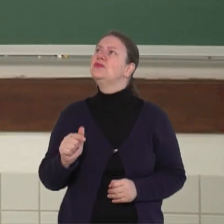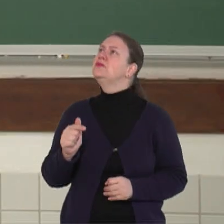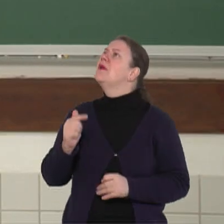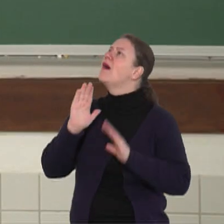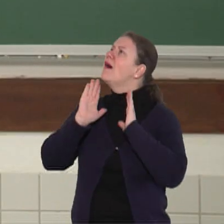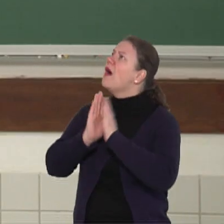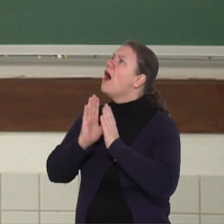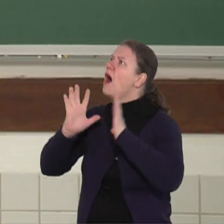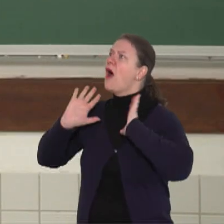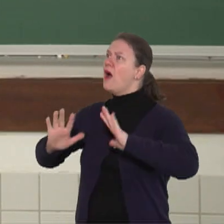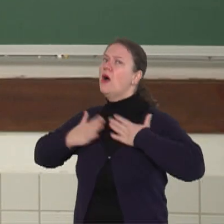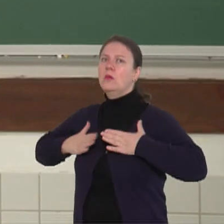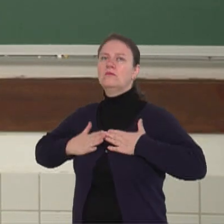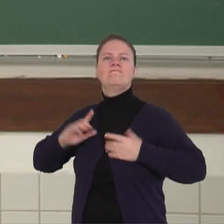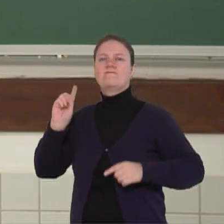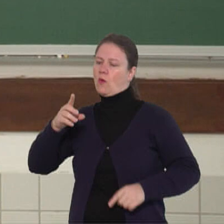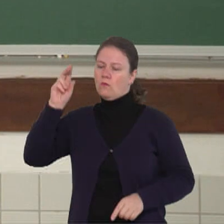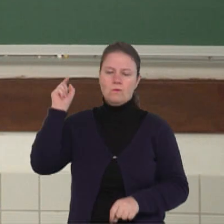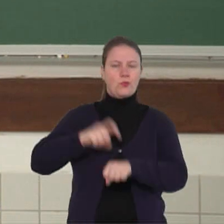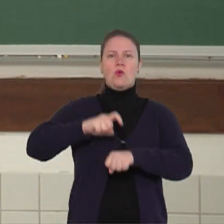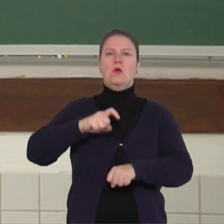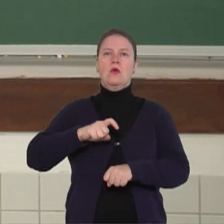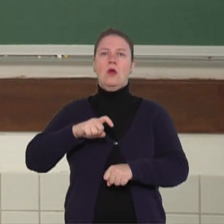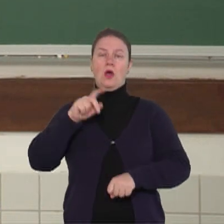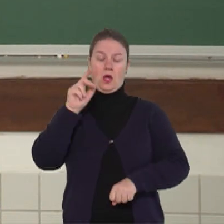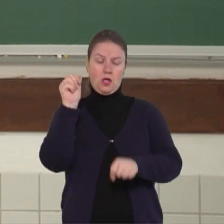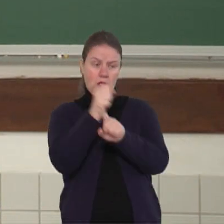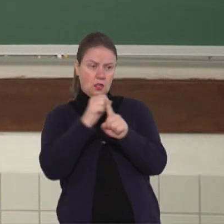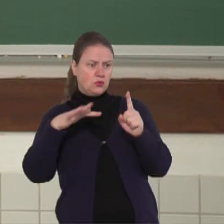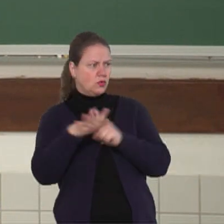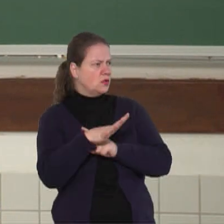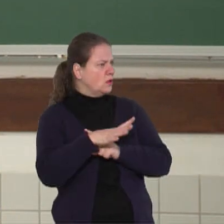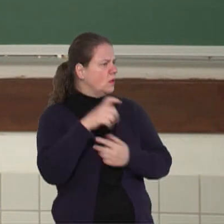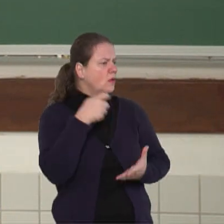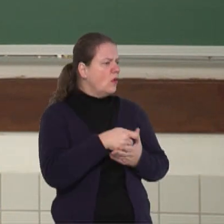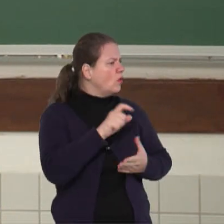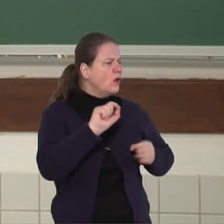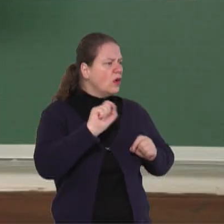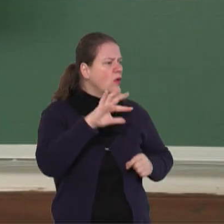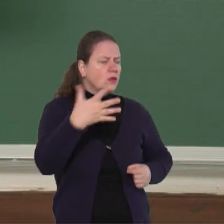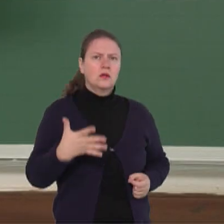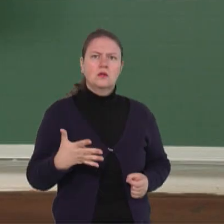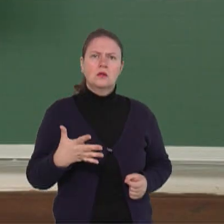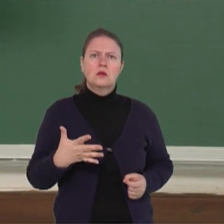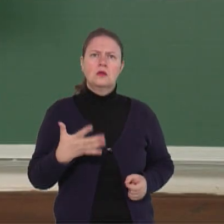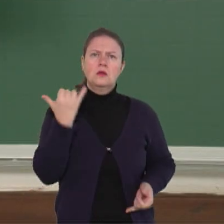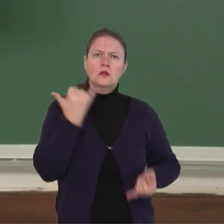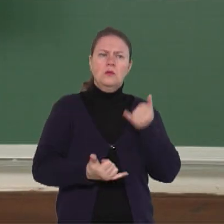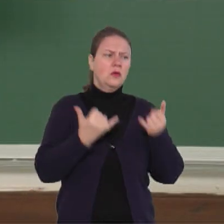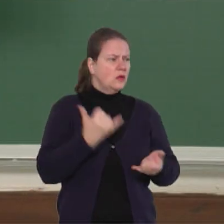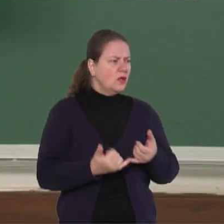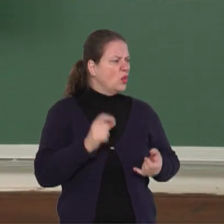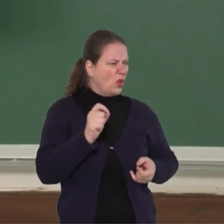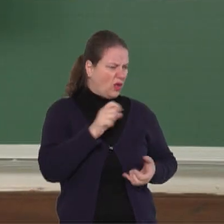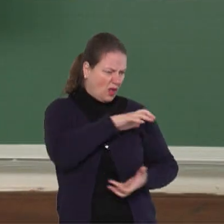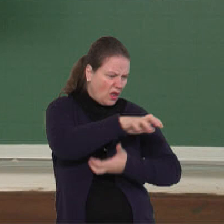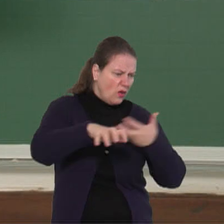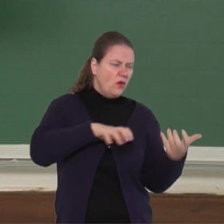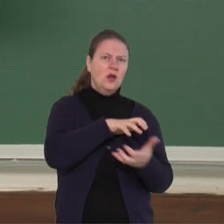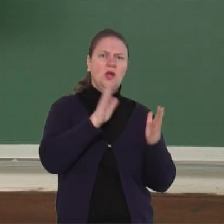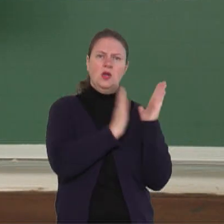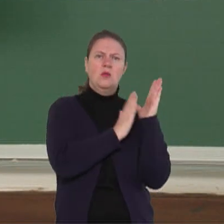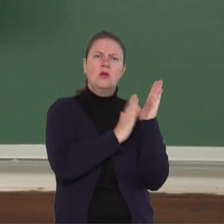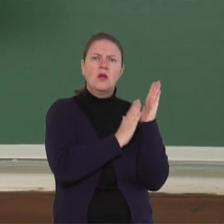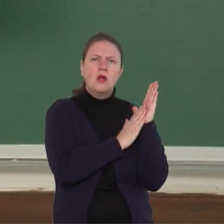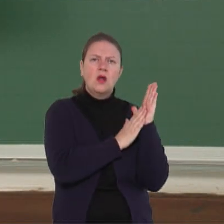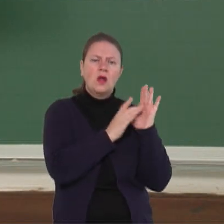esses homens? Daí a própria sociedade começou a cobrar. Tá? Por quê? Porque não se parece nada com um processo revolucionário que propõe